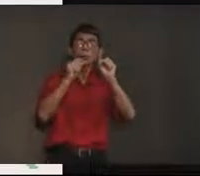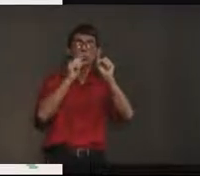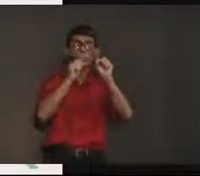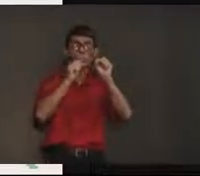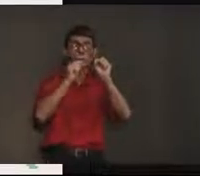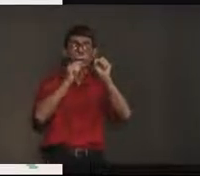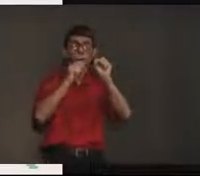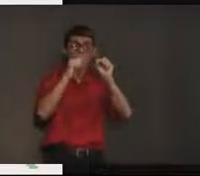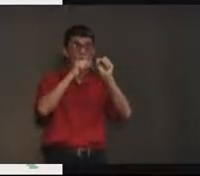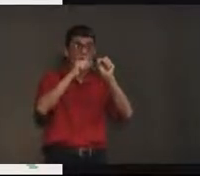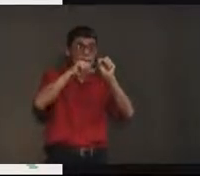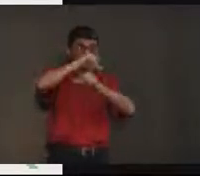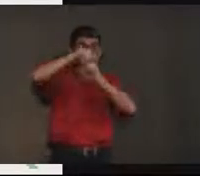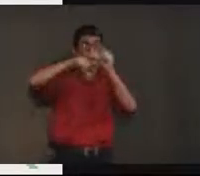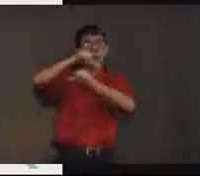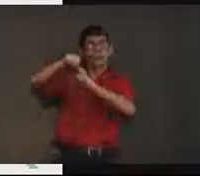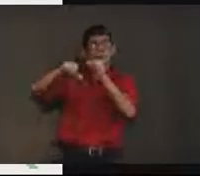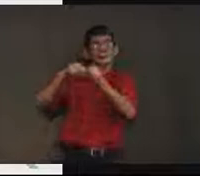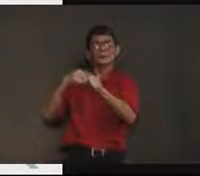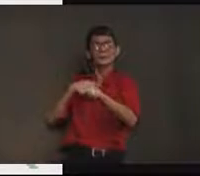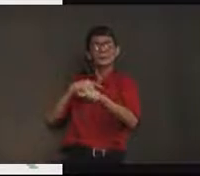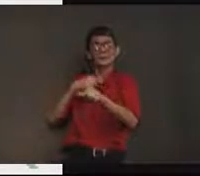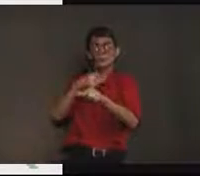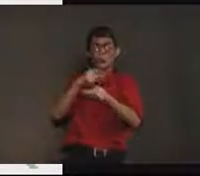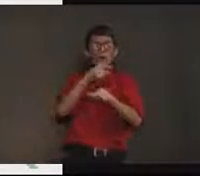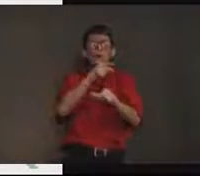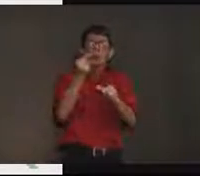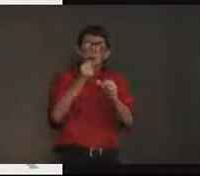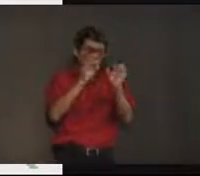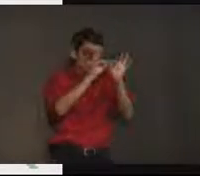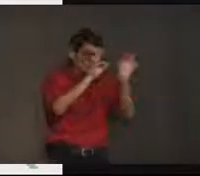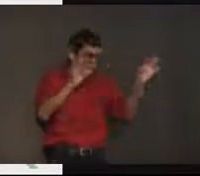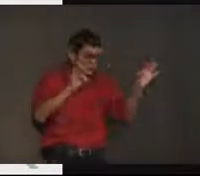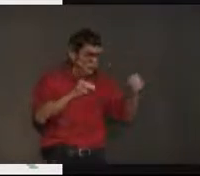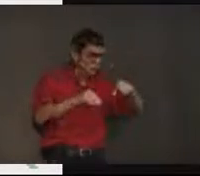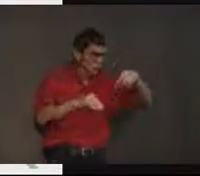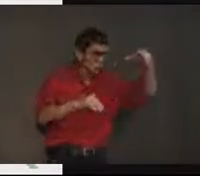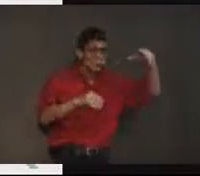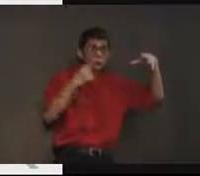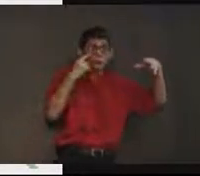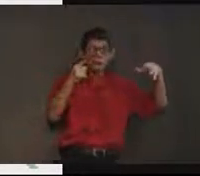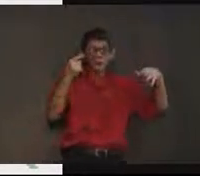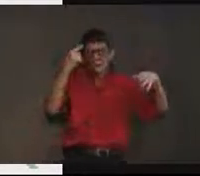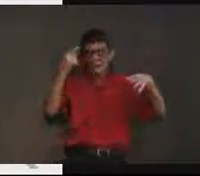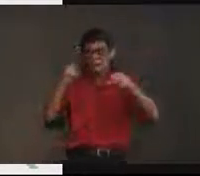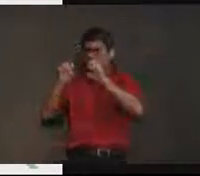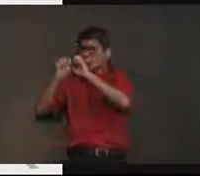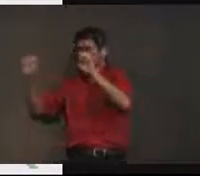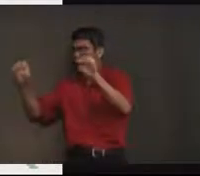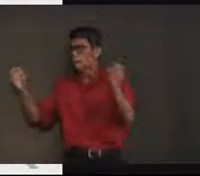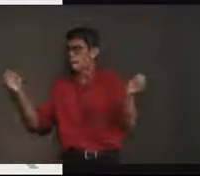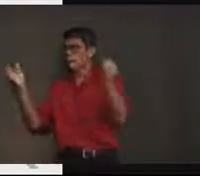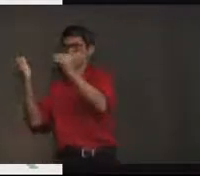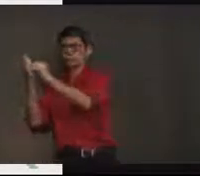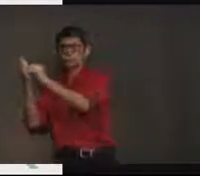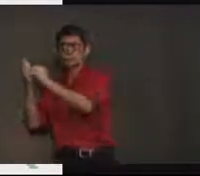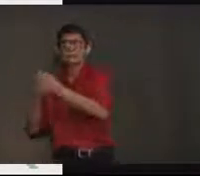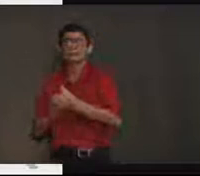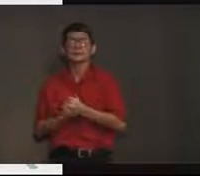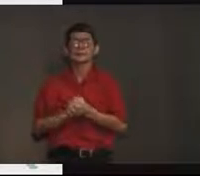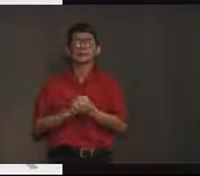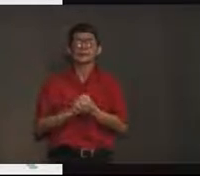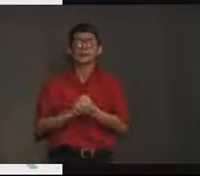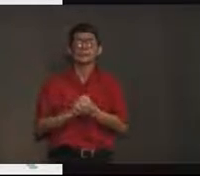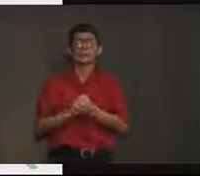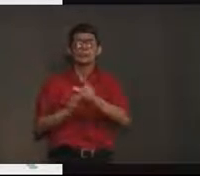comportamento do feixe de luz a gente tá medindo a intensidade da luz que mais é aquela fim ou se aqui uma equação